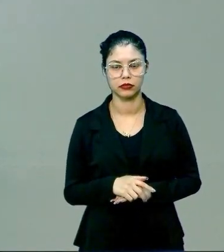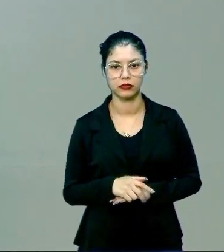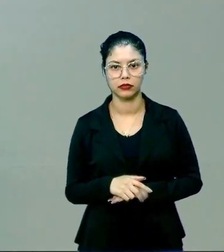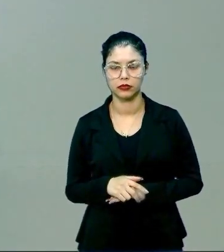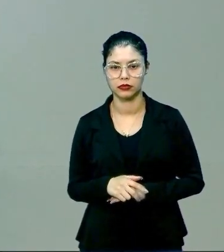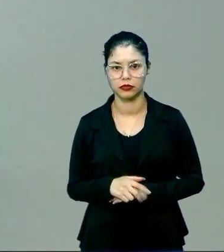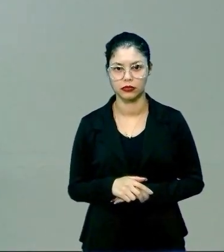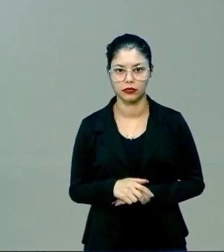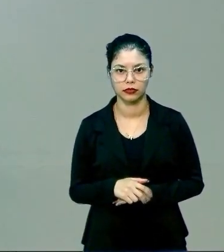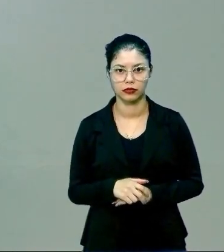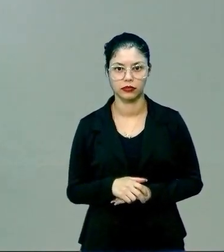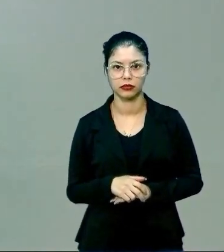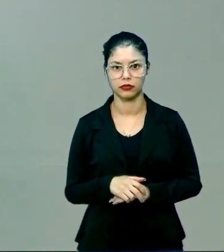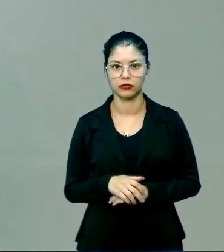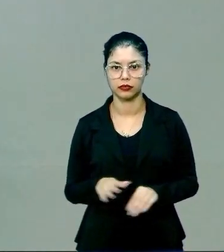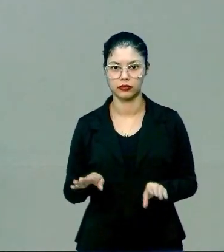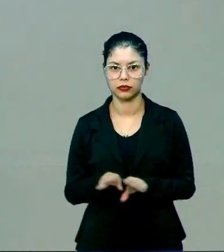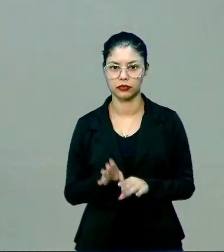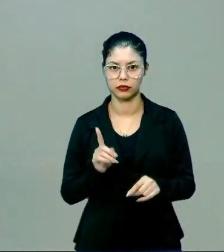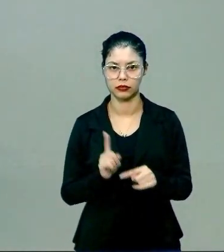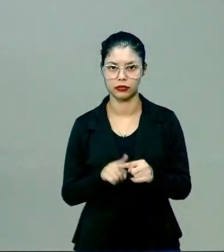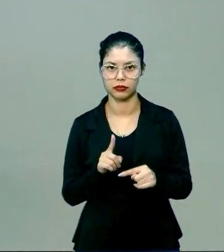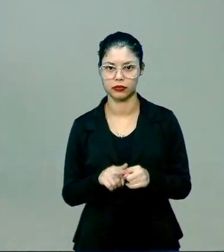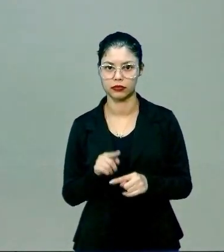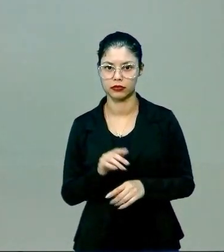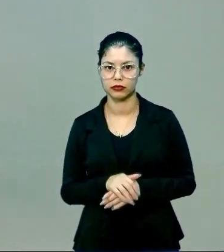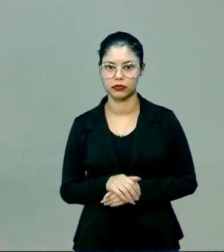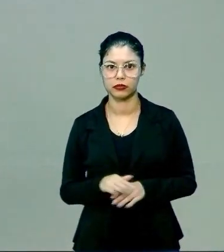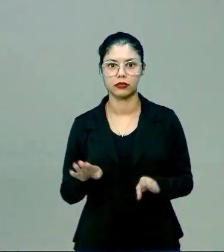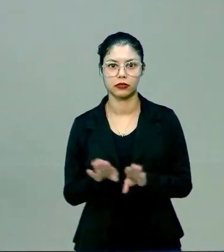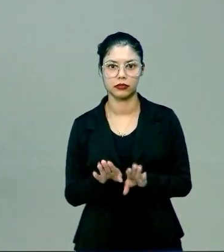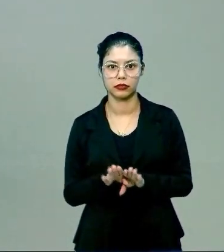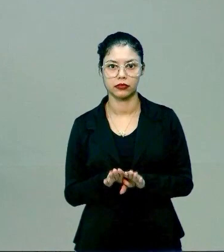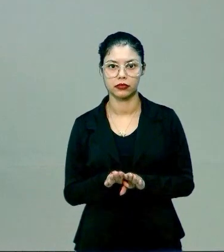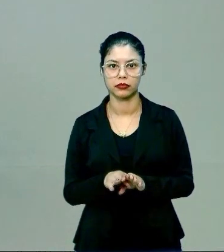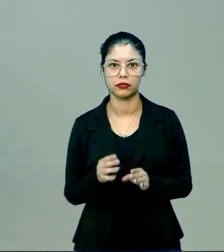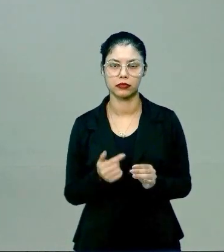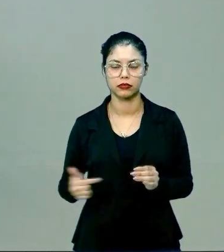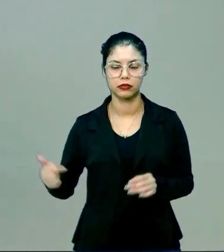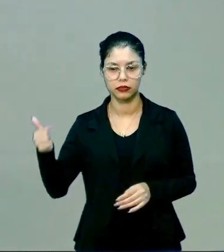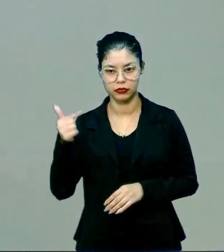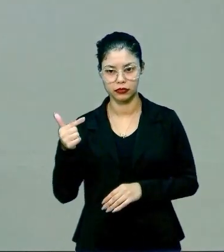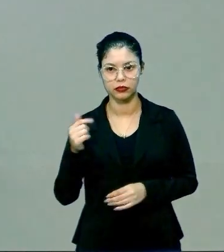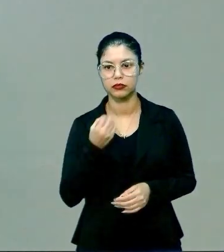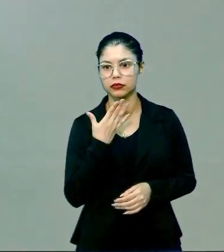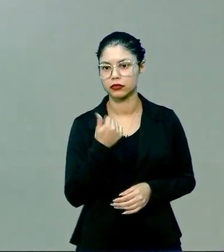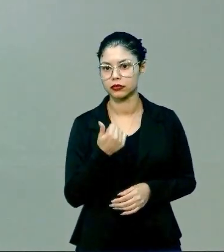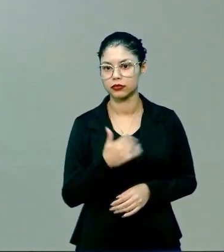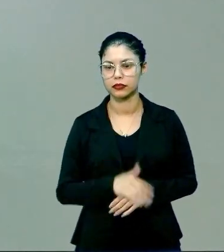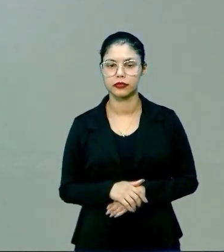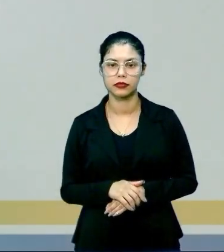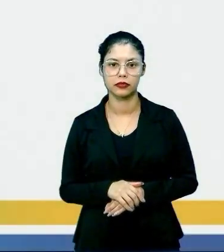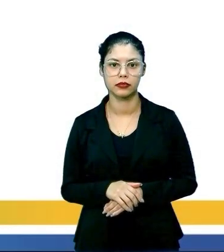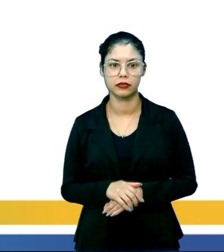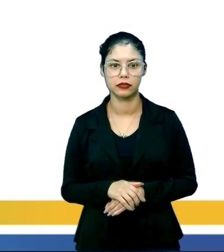fora, aí o resultado vai ser positivo. Também depende do que vir lá fora. Tudo bem?